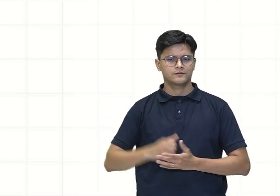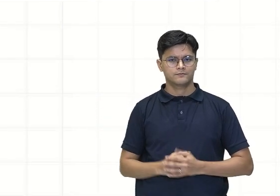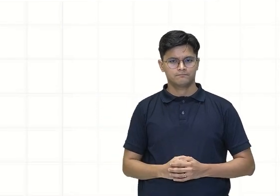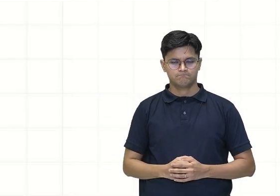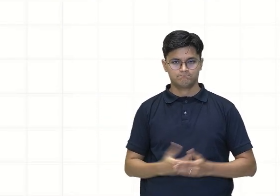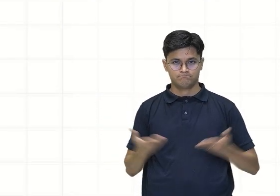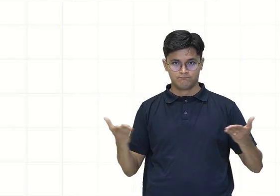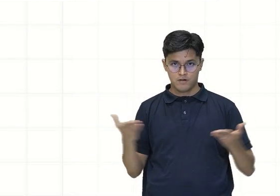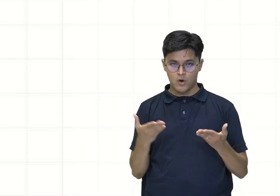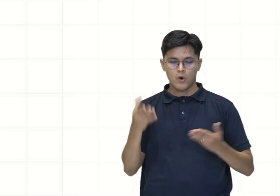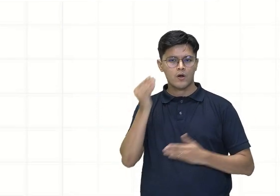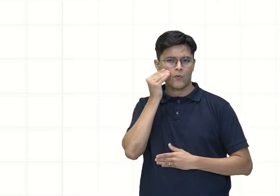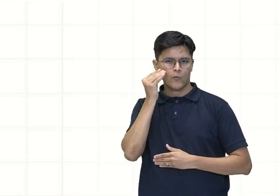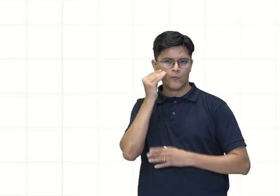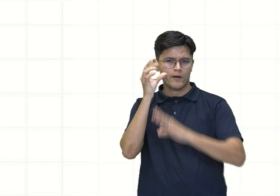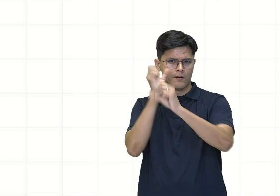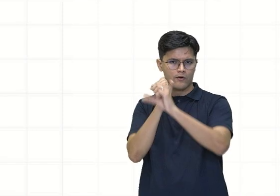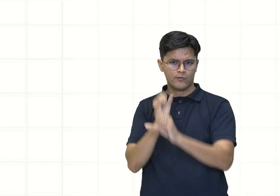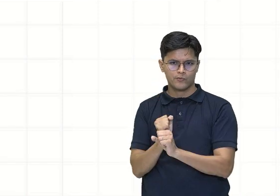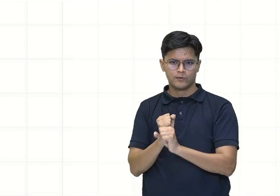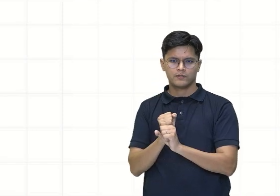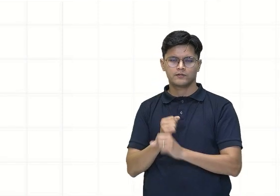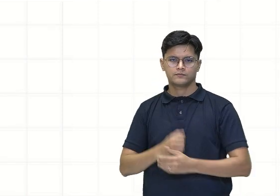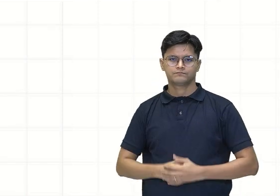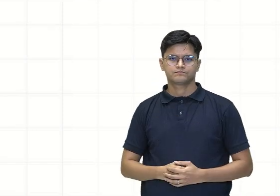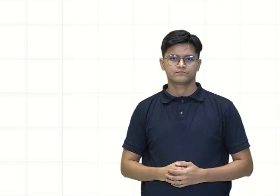agora conferir, ó. 1,